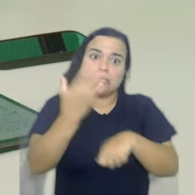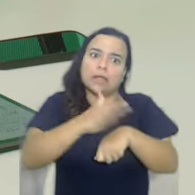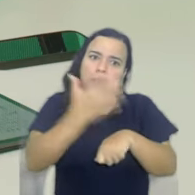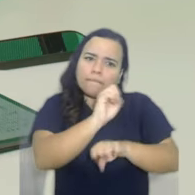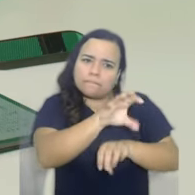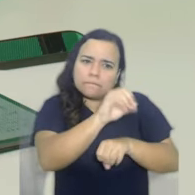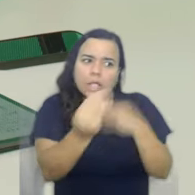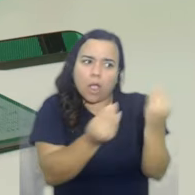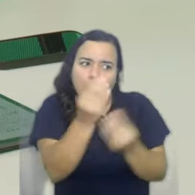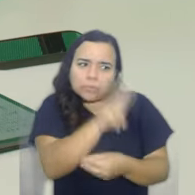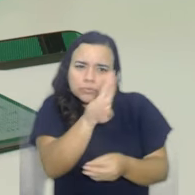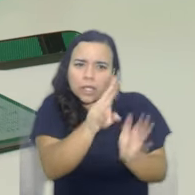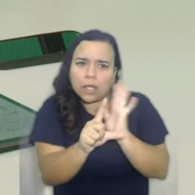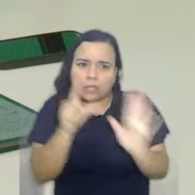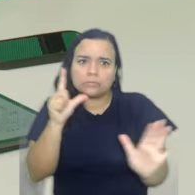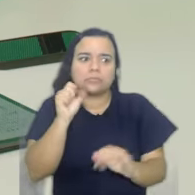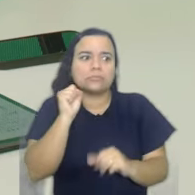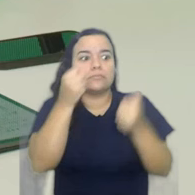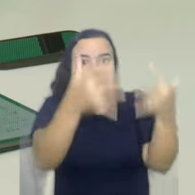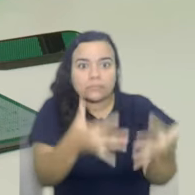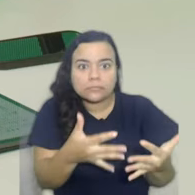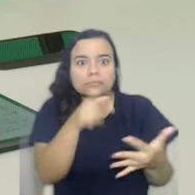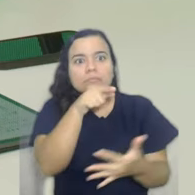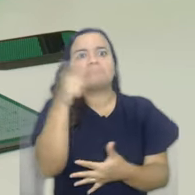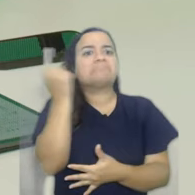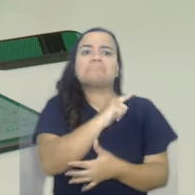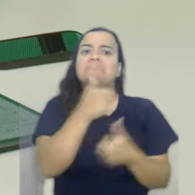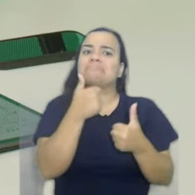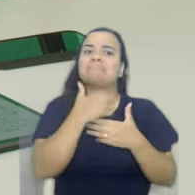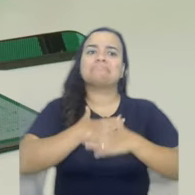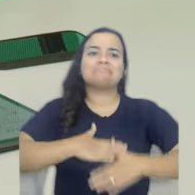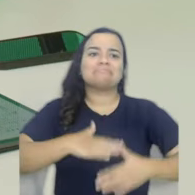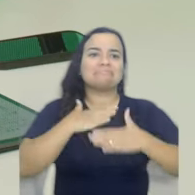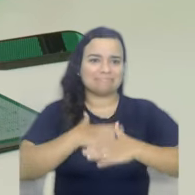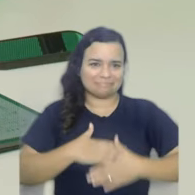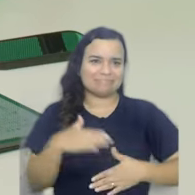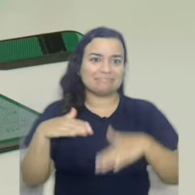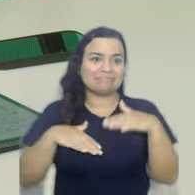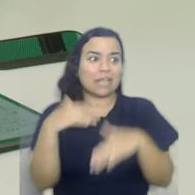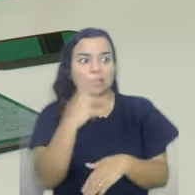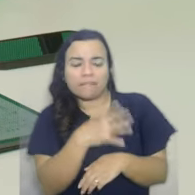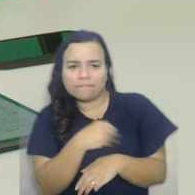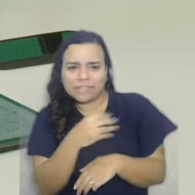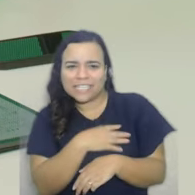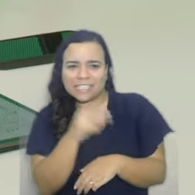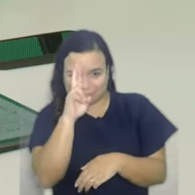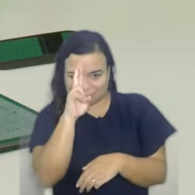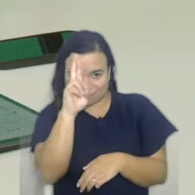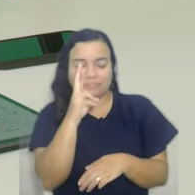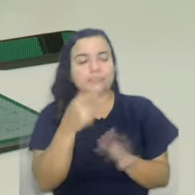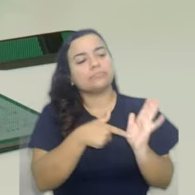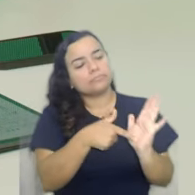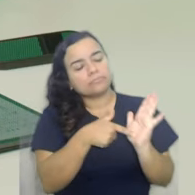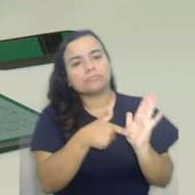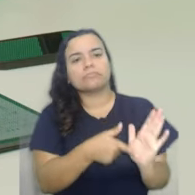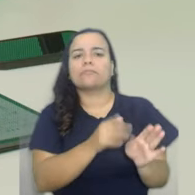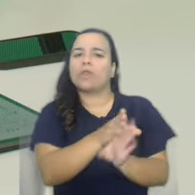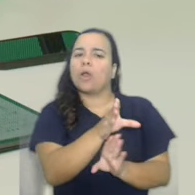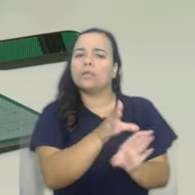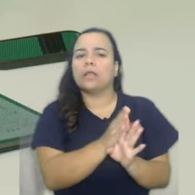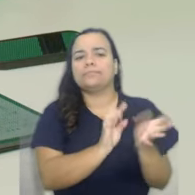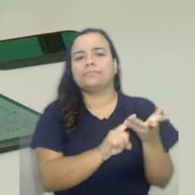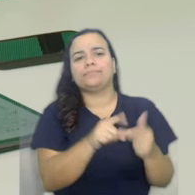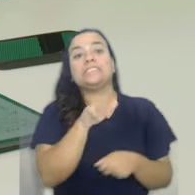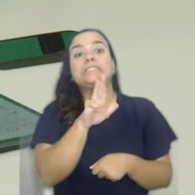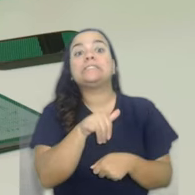de como utilizar ou para que que aquilo serve Ah não é o produtor ali mas é o filho dele que vai fazer então a gente orienta muito nisso também quem vai